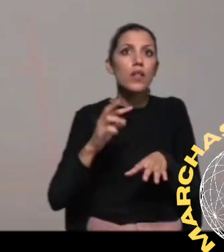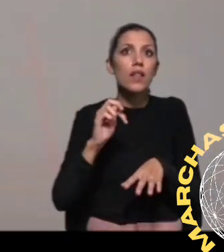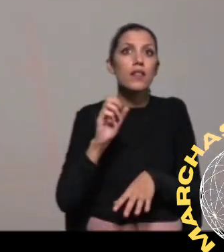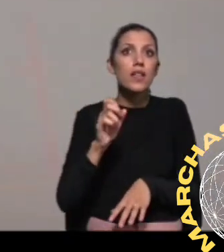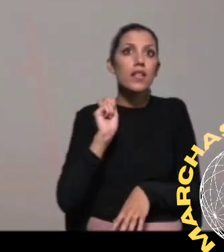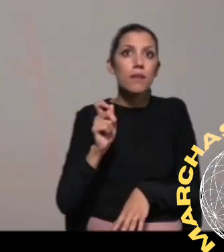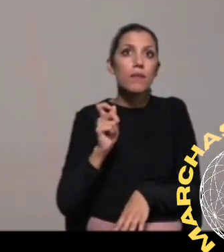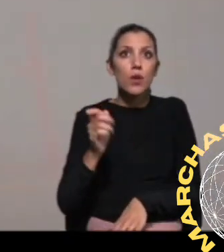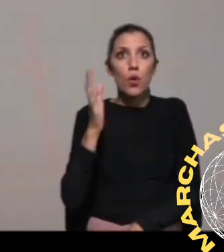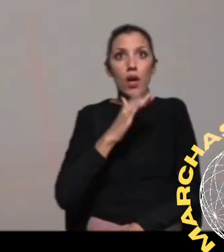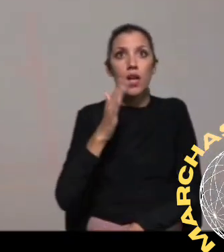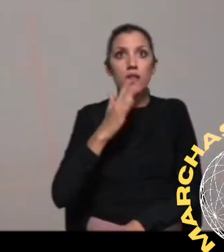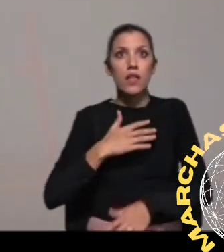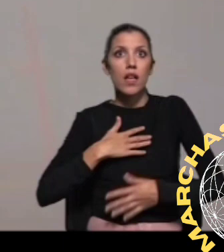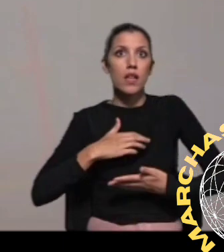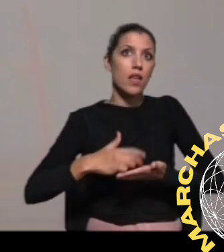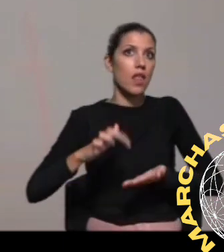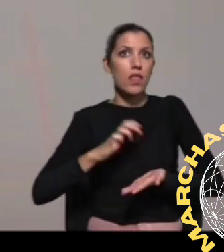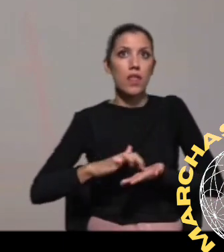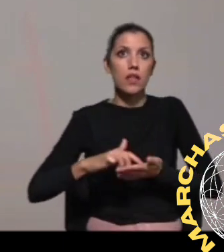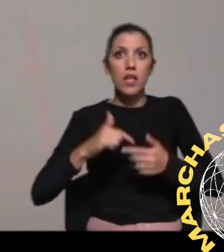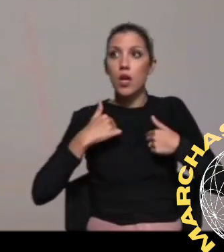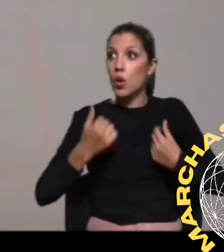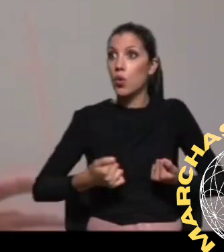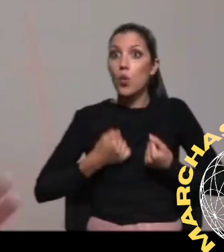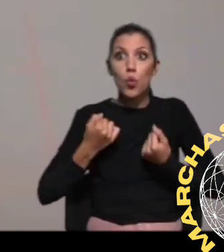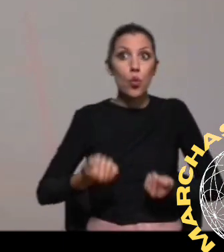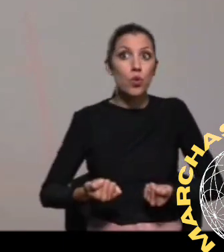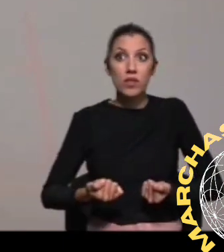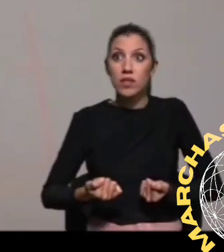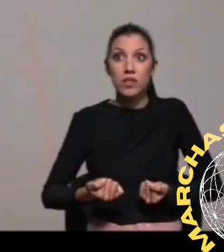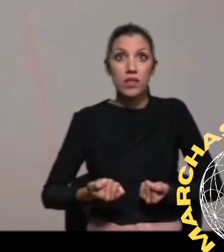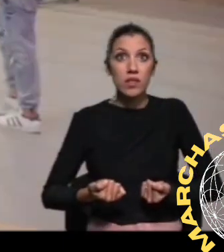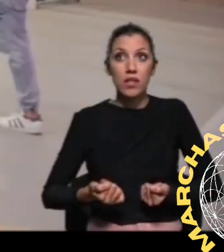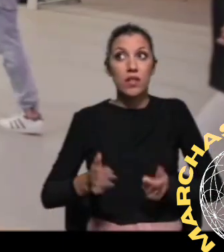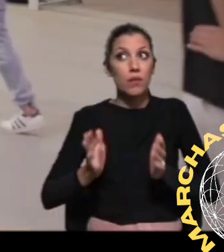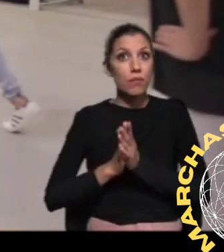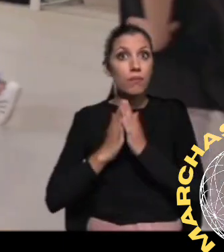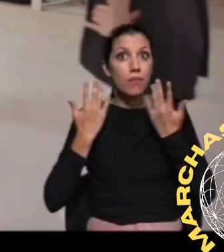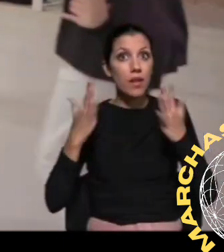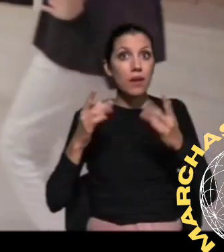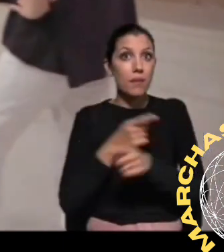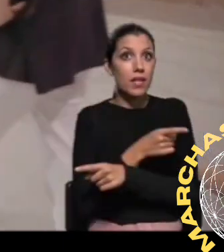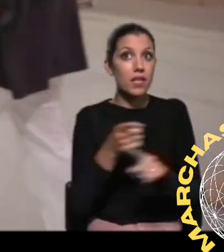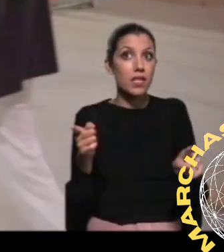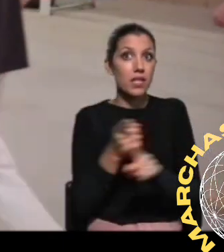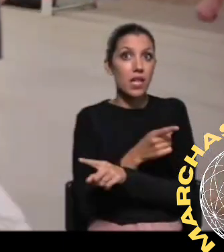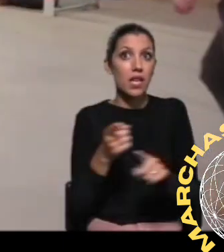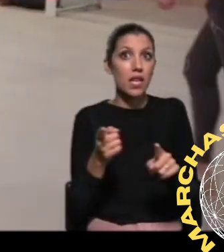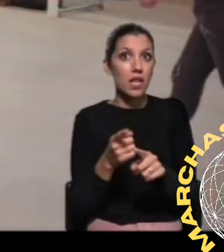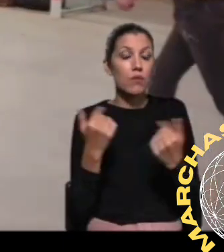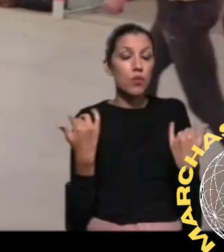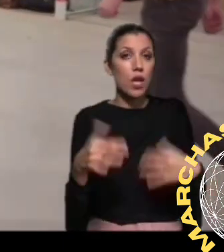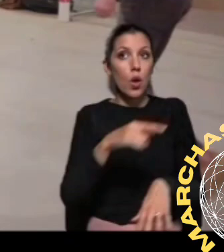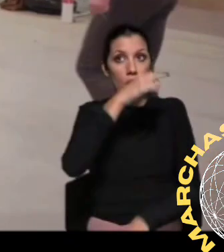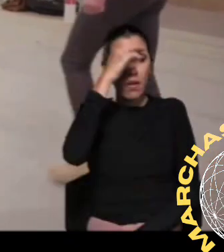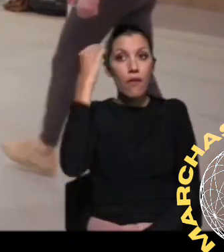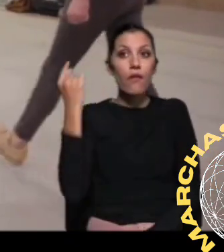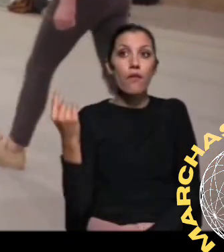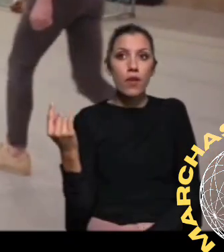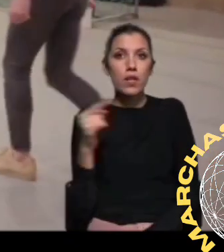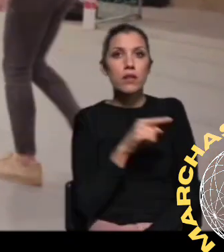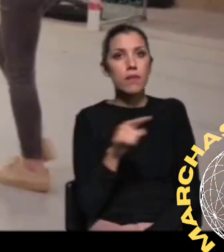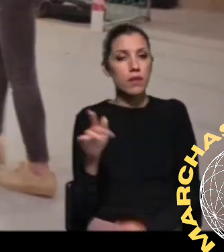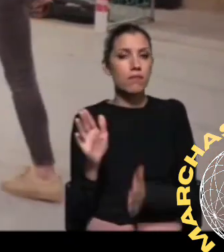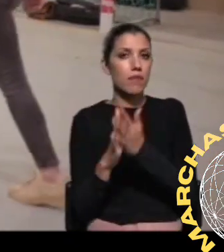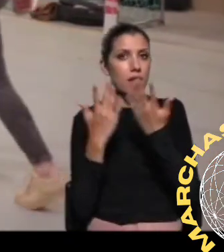a cantar e a dançar. Eu acho que não era capaz, portanto eu dou-lhes os parabéns a eles. Porque eu acho que é tudo mesmo difícil, mas eles estão de